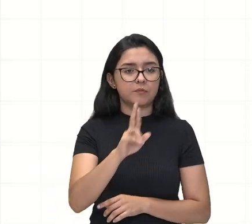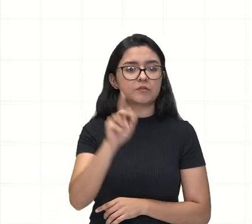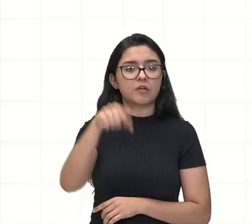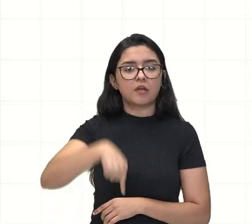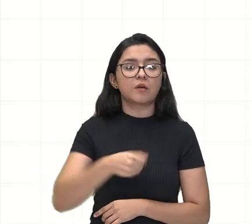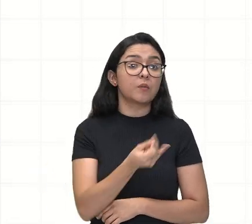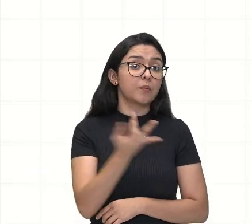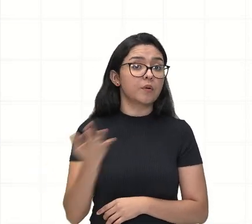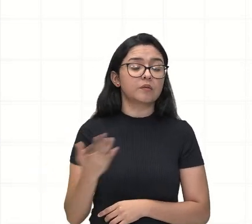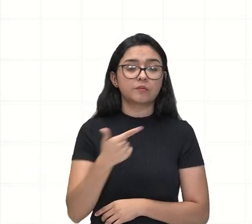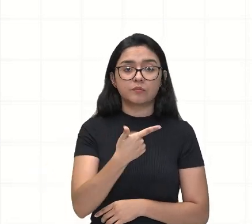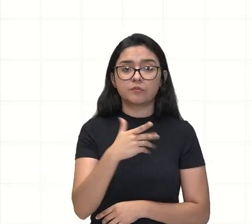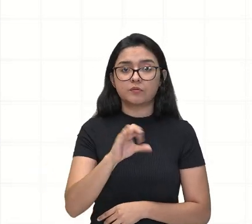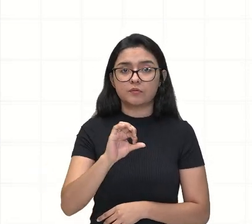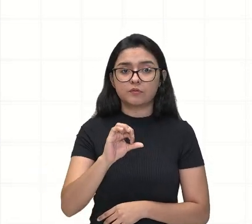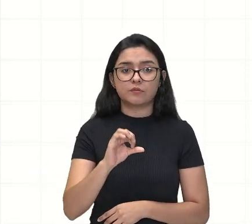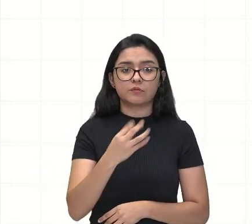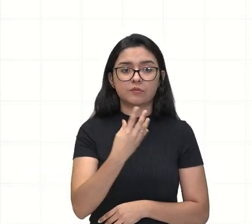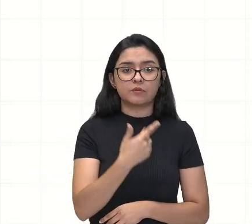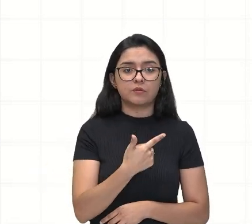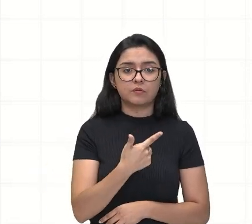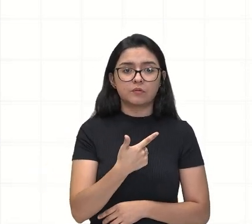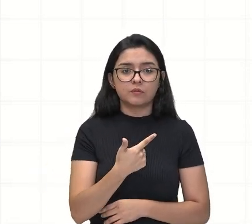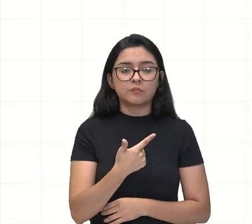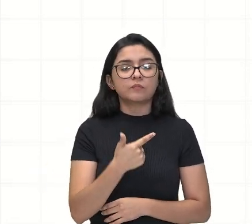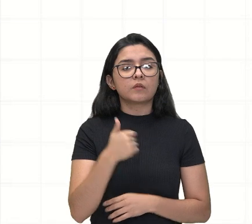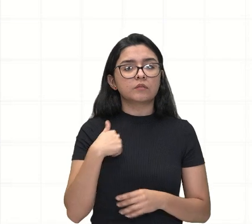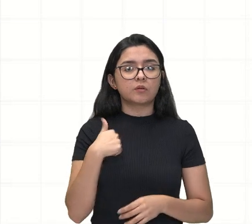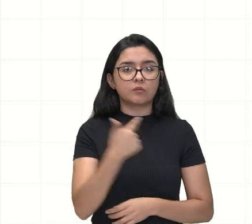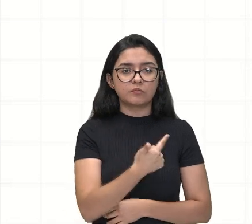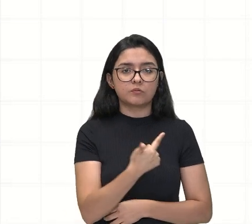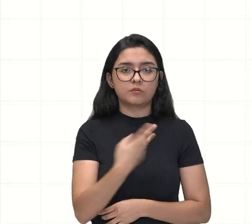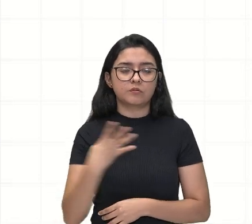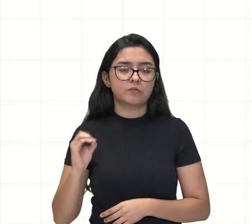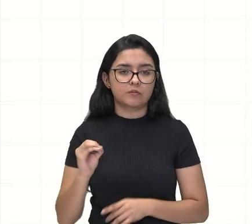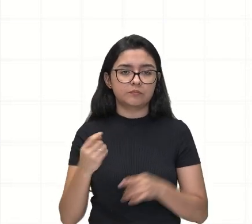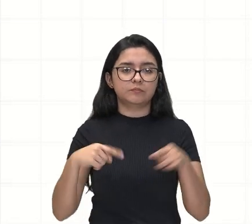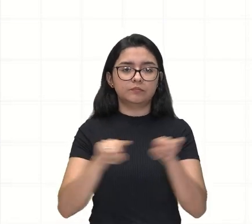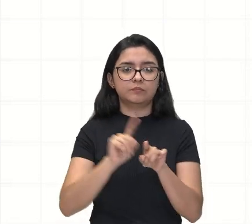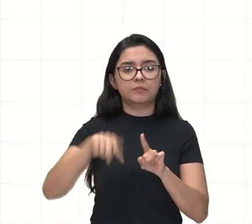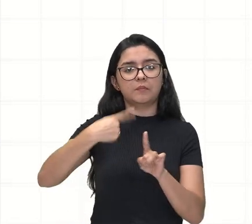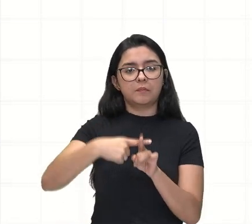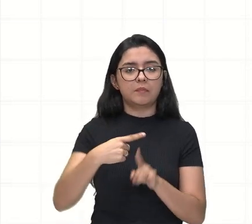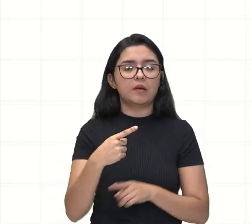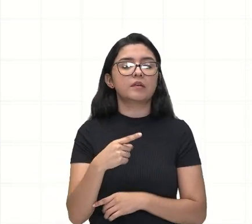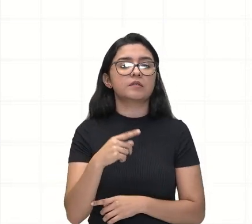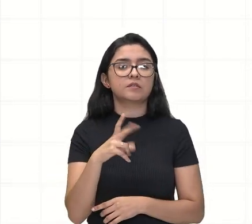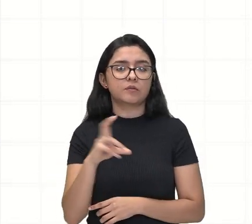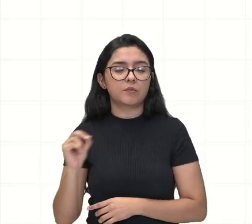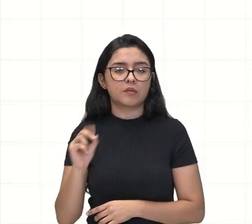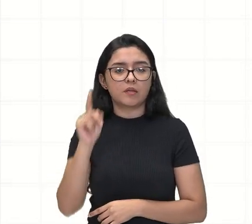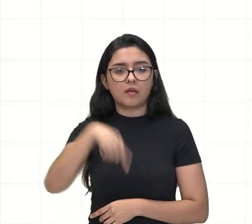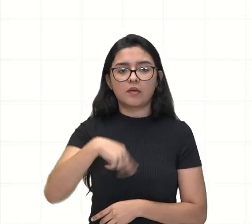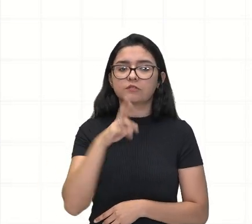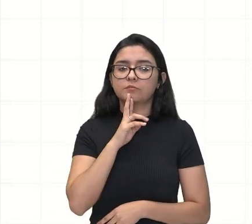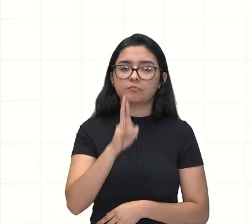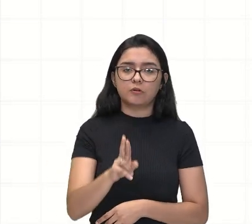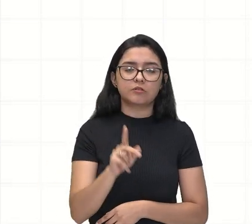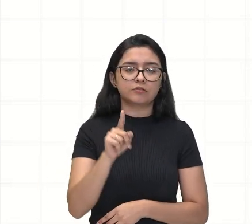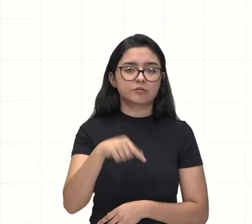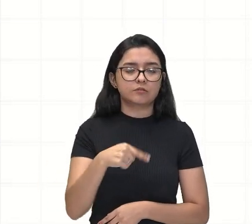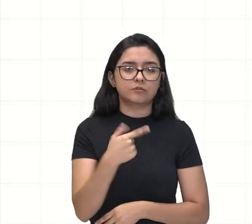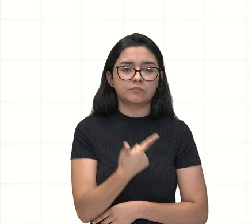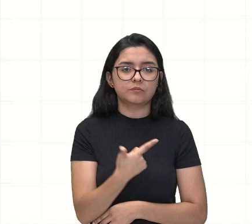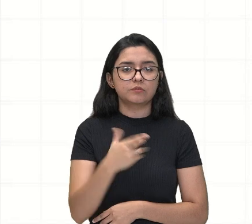mais 120 é 240, mais 50, 290. Pronto.